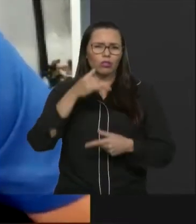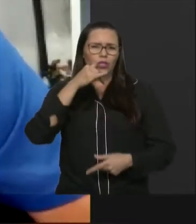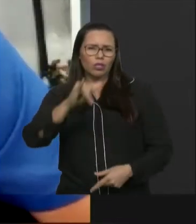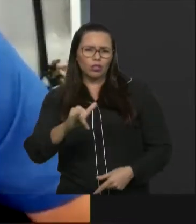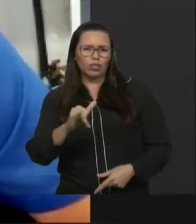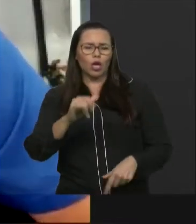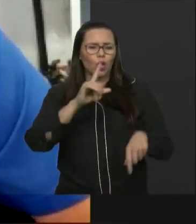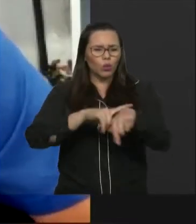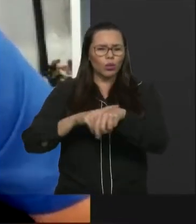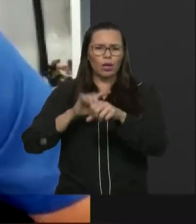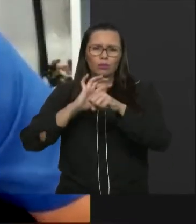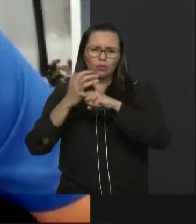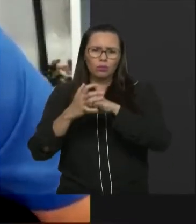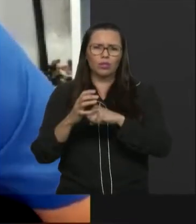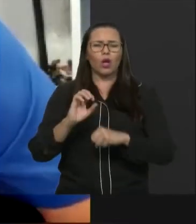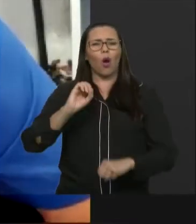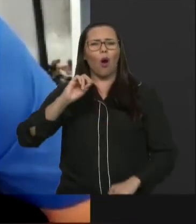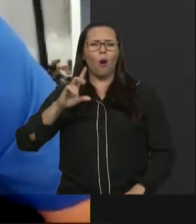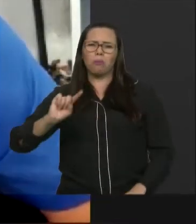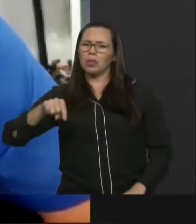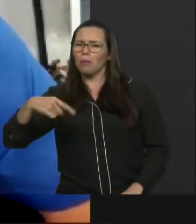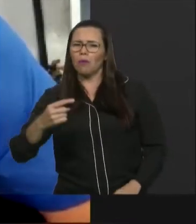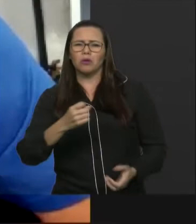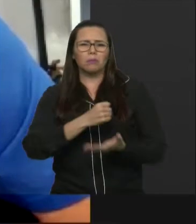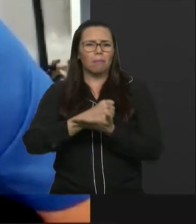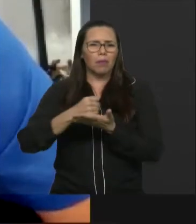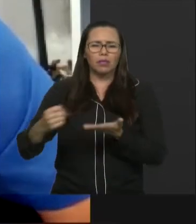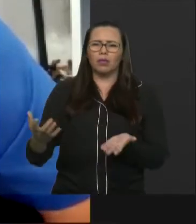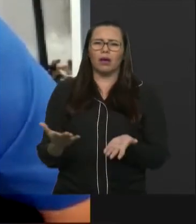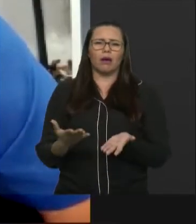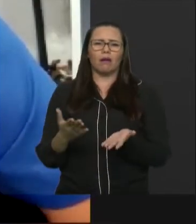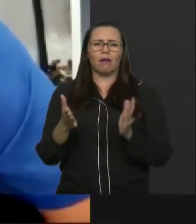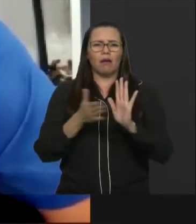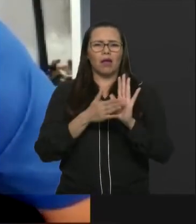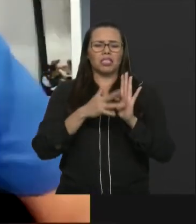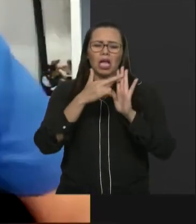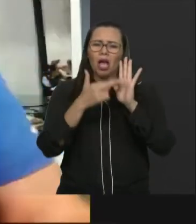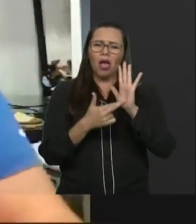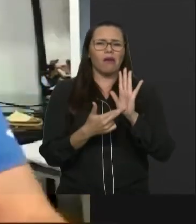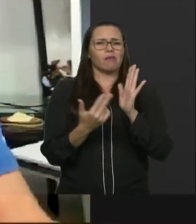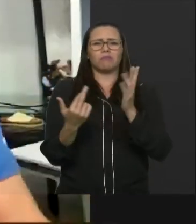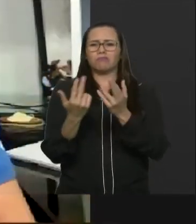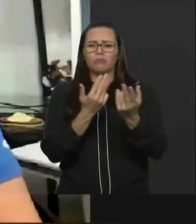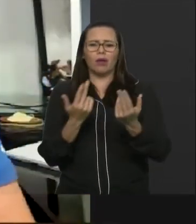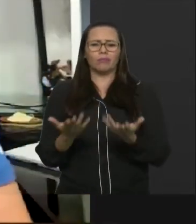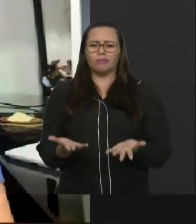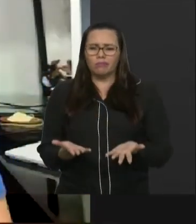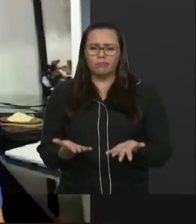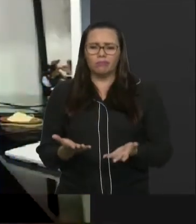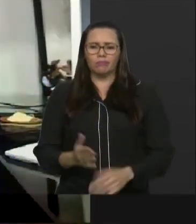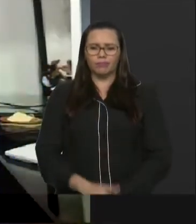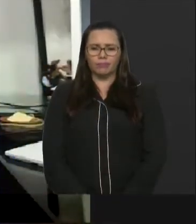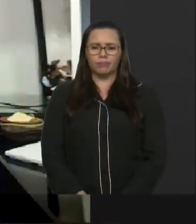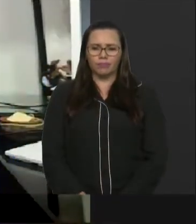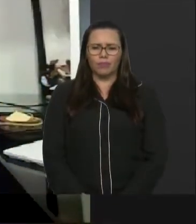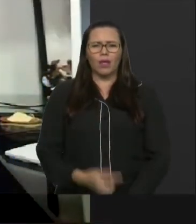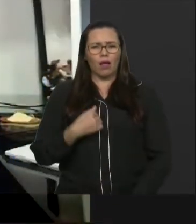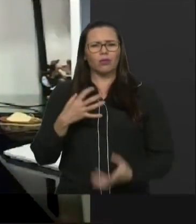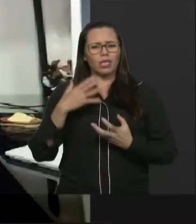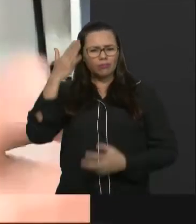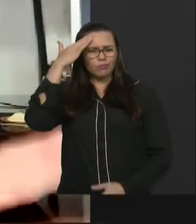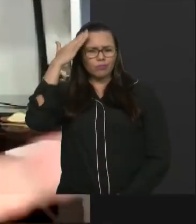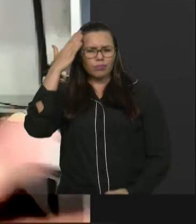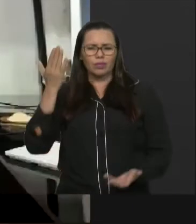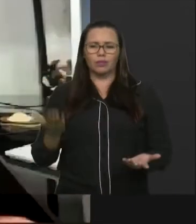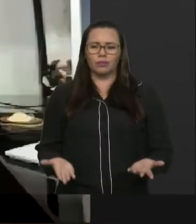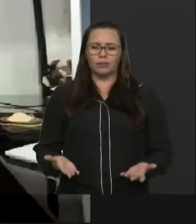sem substância técnica, sem tecnicidade nenhuma, vazia. É isso, mas só poder aprender, eu sou um aprendiz de eterno, e